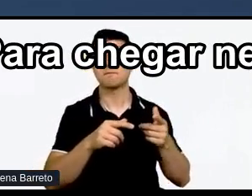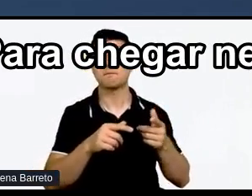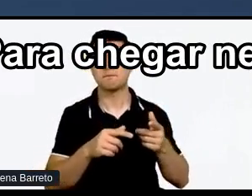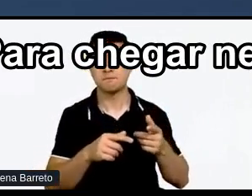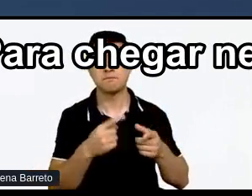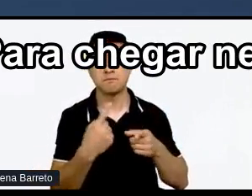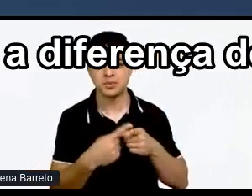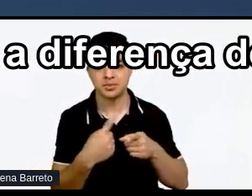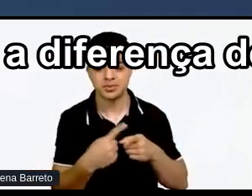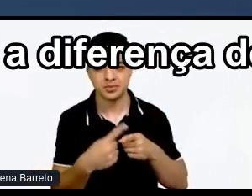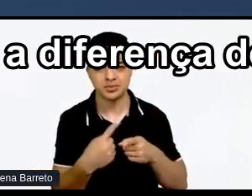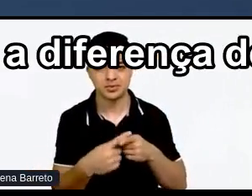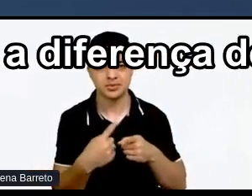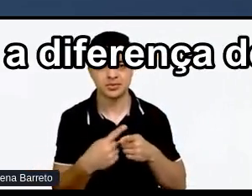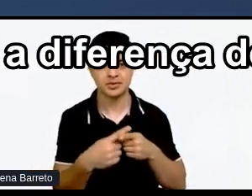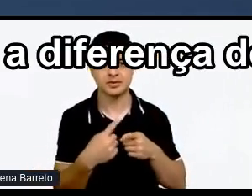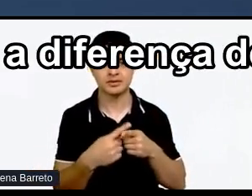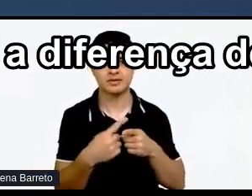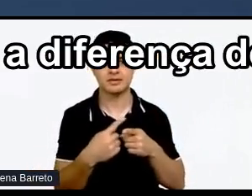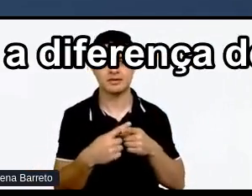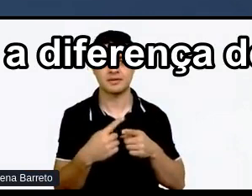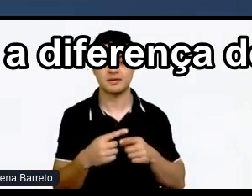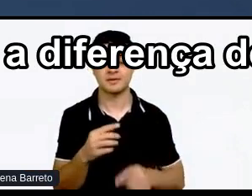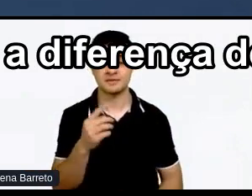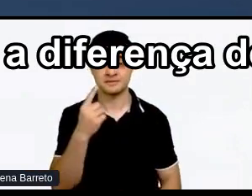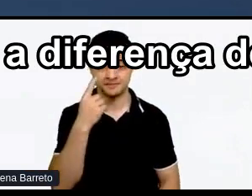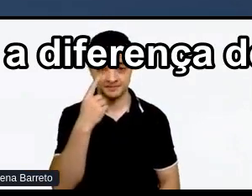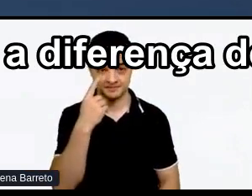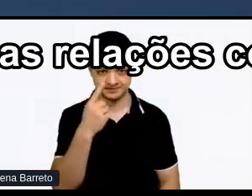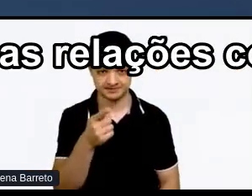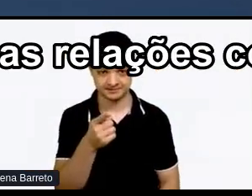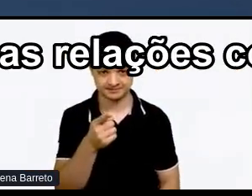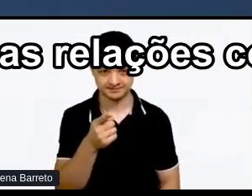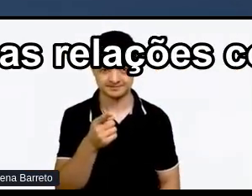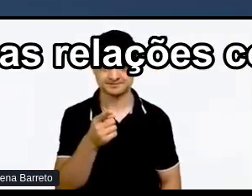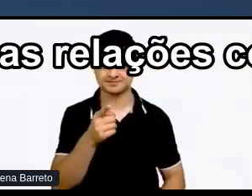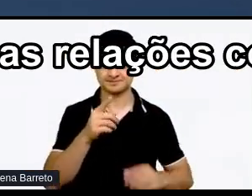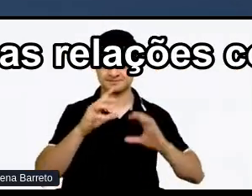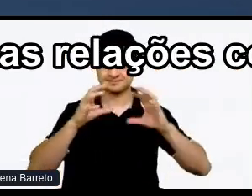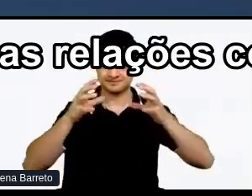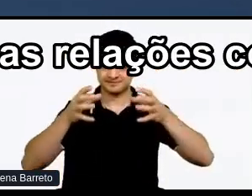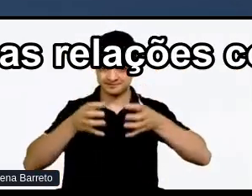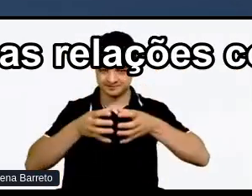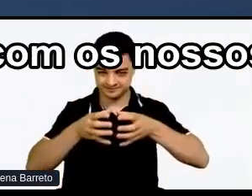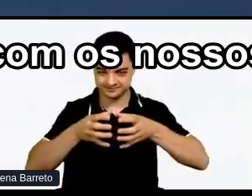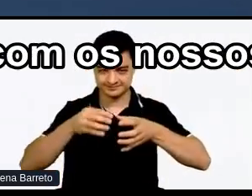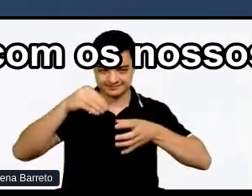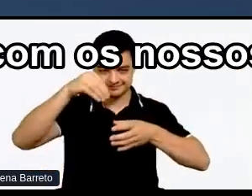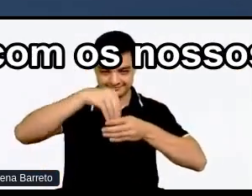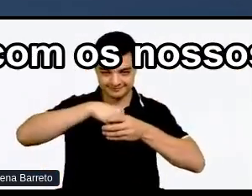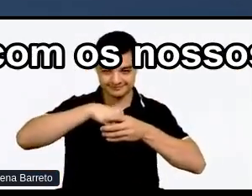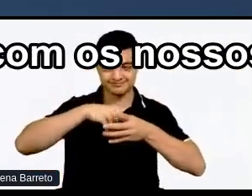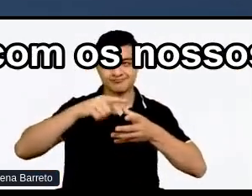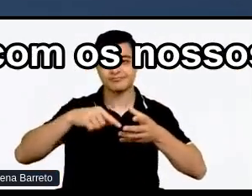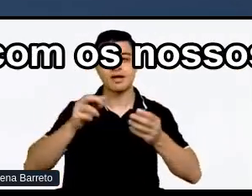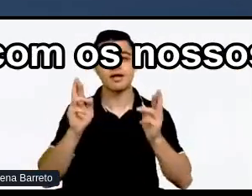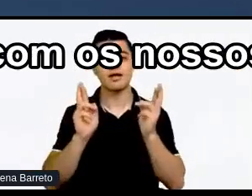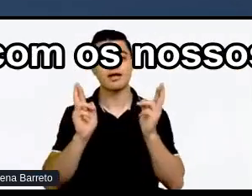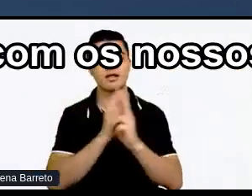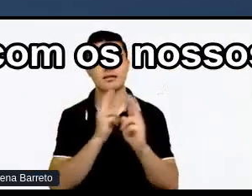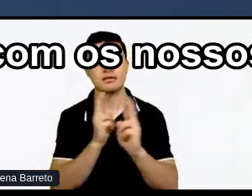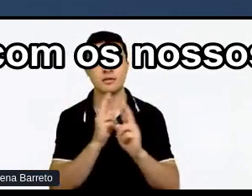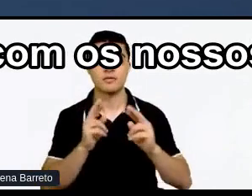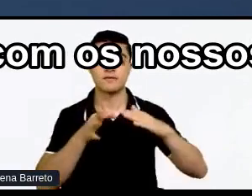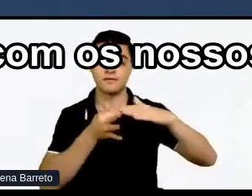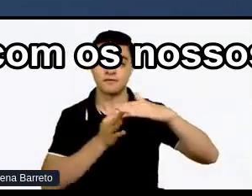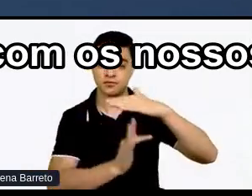linha. Qual que é a diferença, né, dessa microambiente? As nossas relações com os nossos clientes, com os nossos fornecedores,